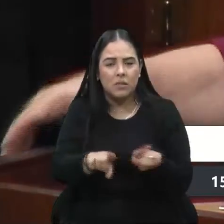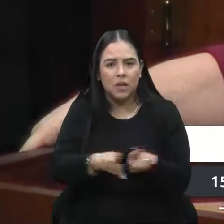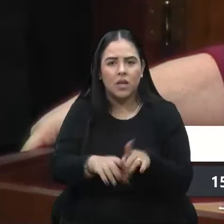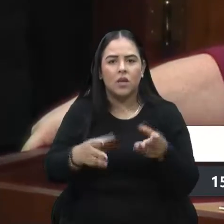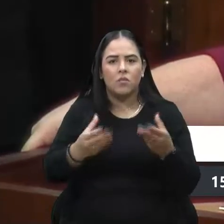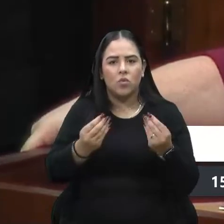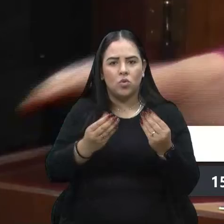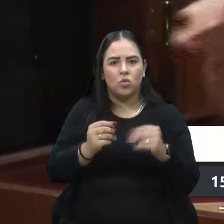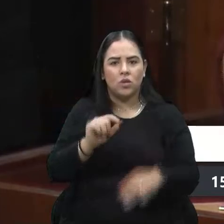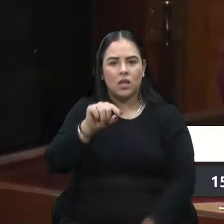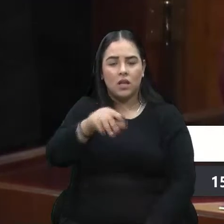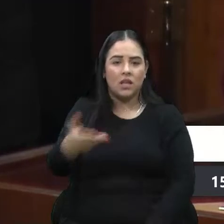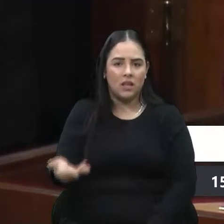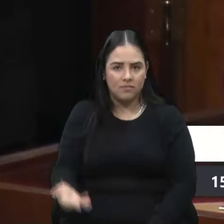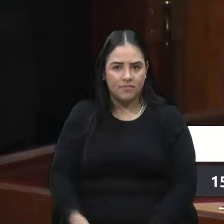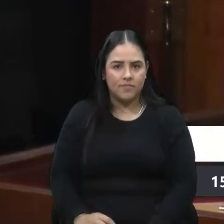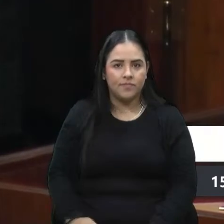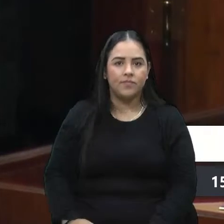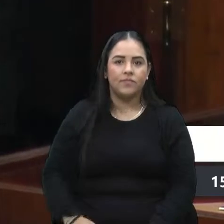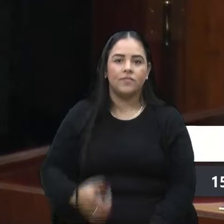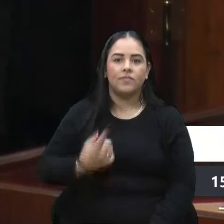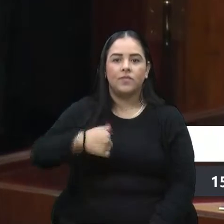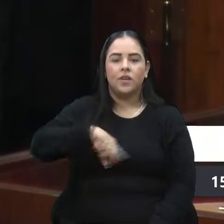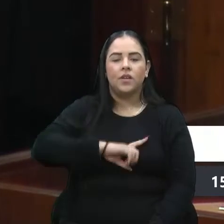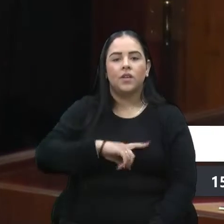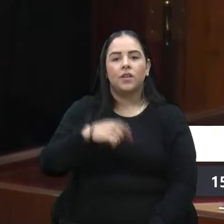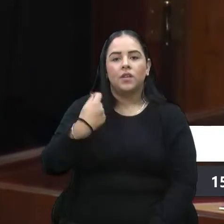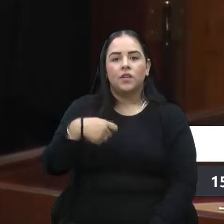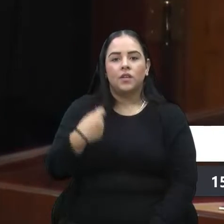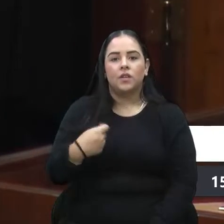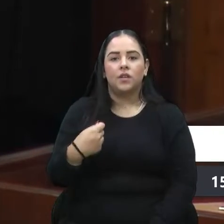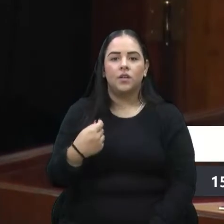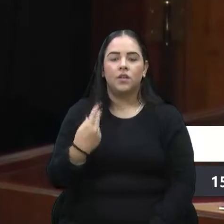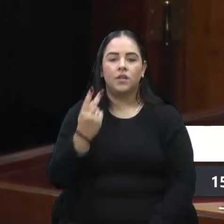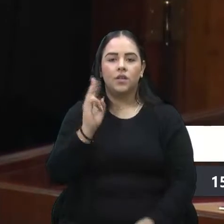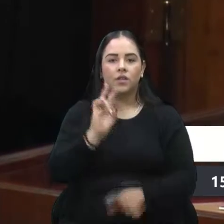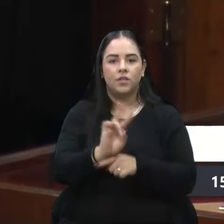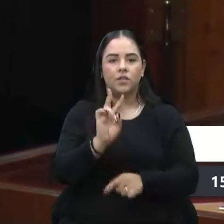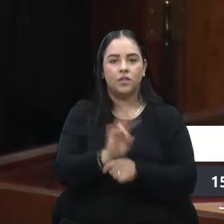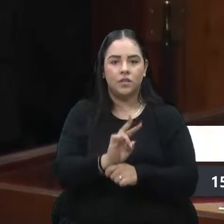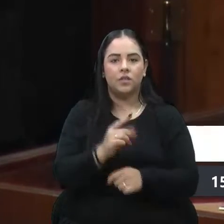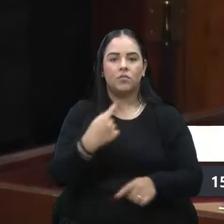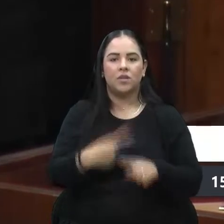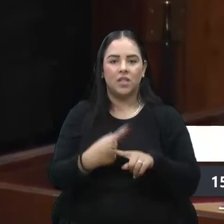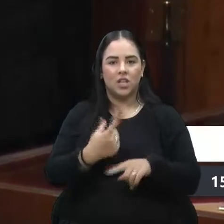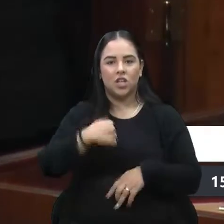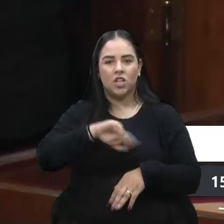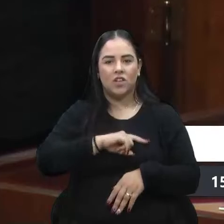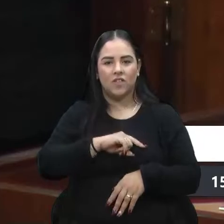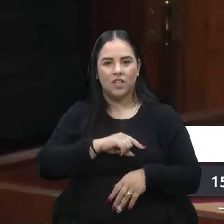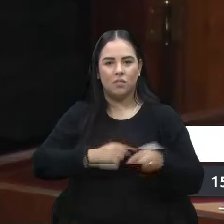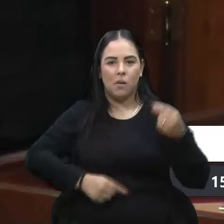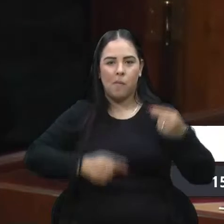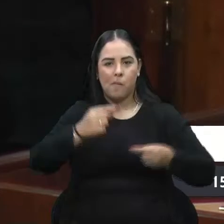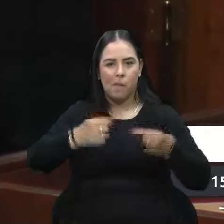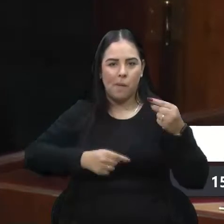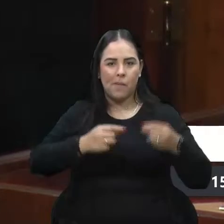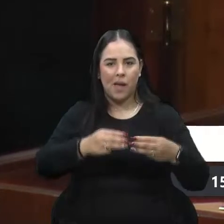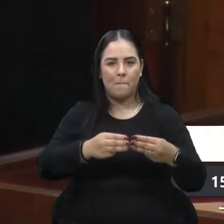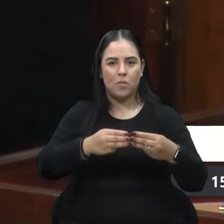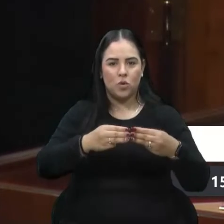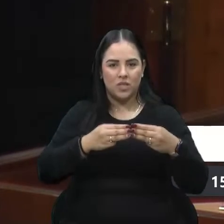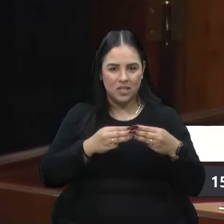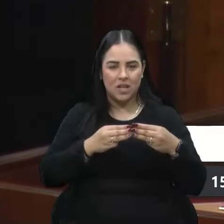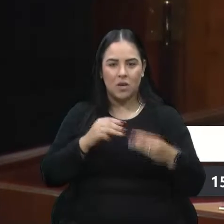estão aqui. Então a gente tem que cuidar. Quando a gente vem para um discurso, quando a gente vem debater uma moção, uma PL,